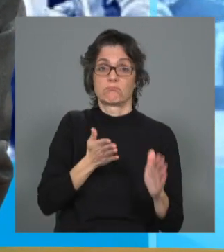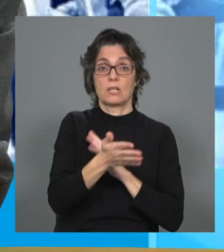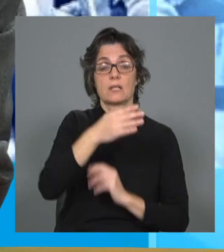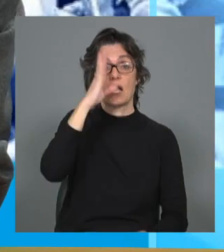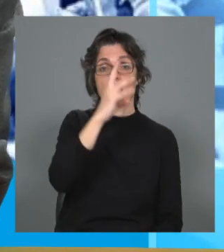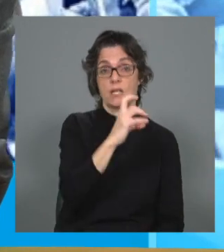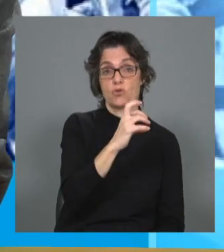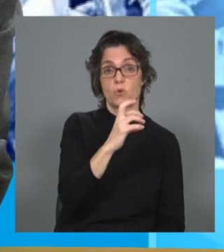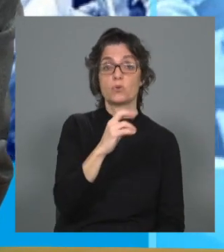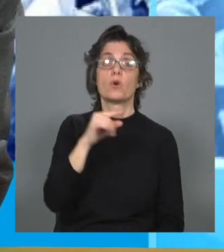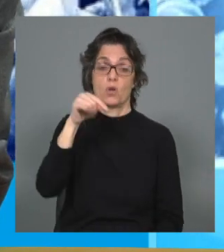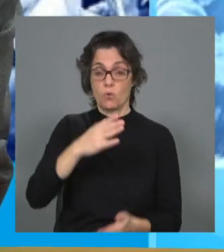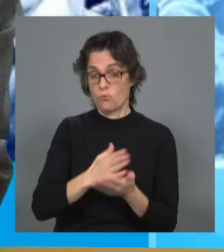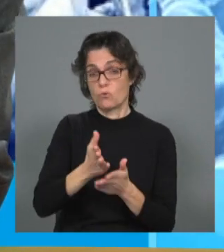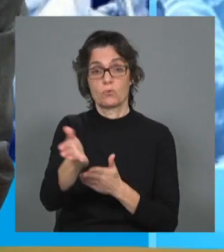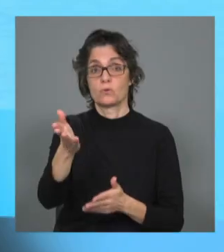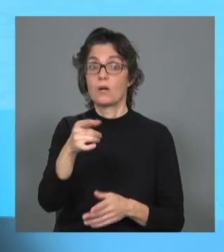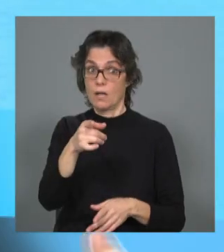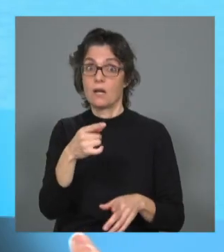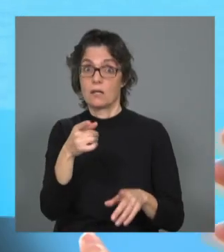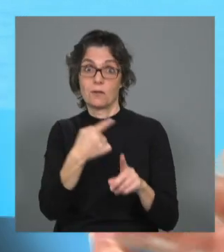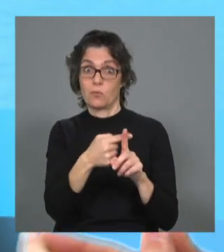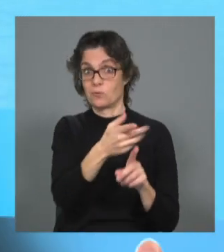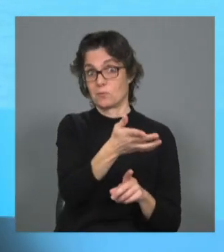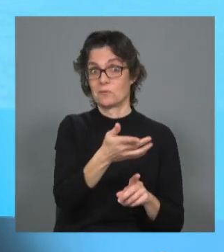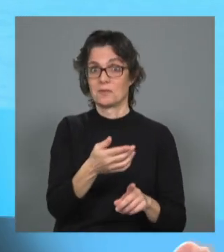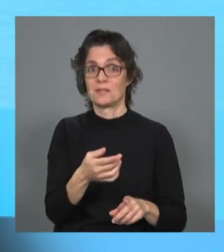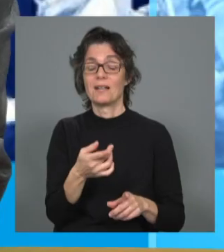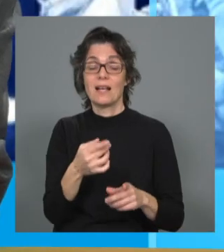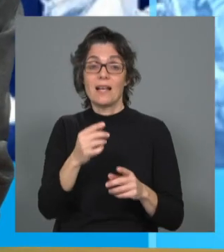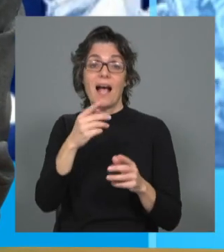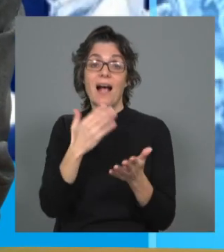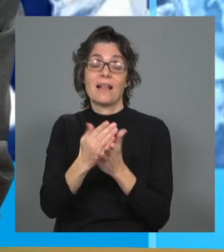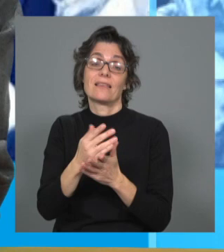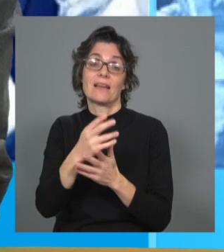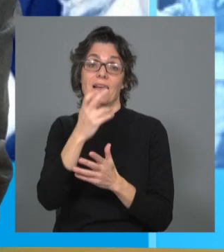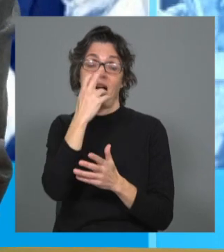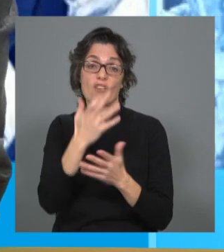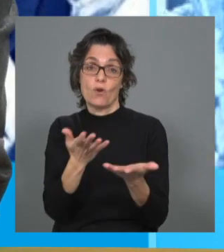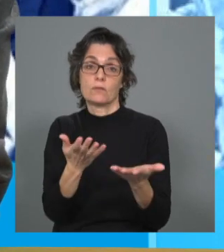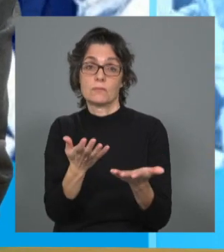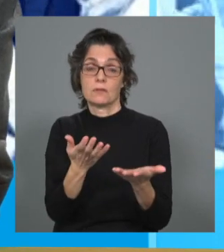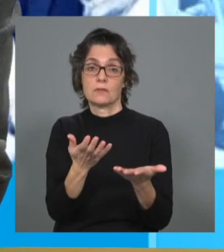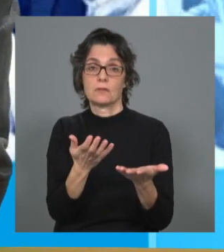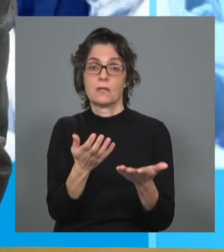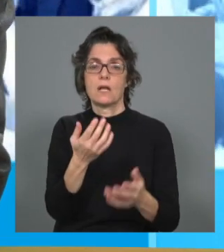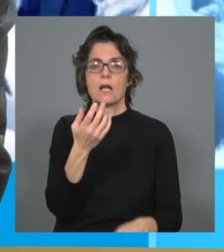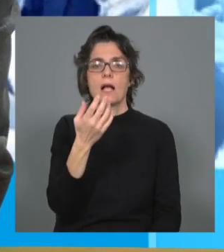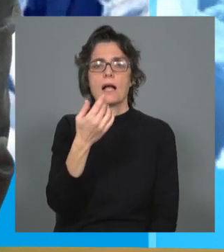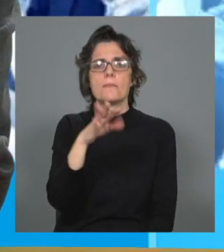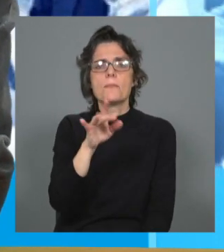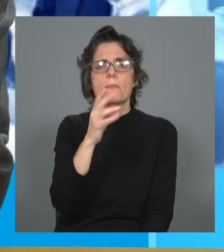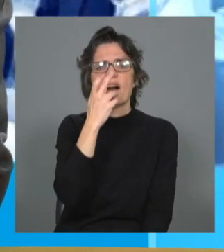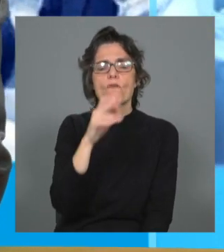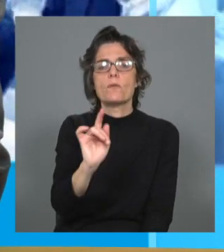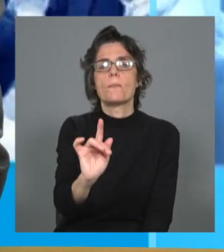anos. E ainda hoje isto é tido como muito bom. E reformaram-se assim. É tido como muito bom porque dá estabilidade.